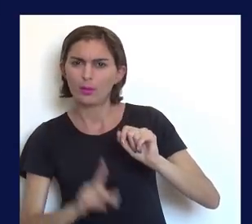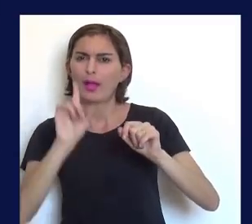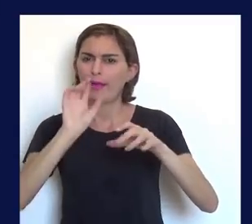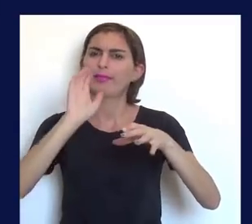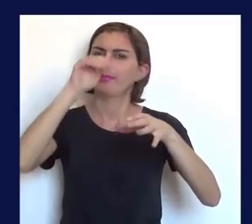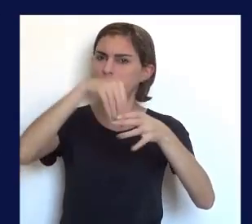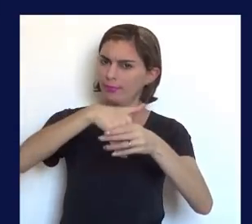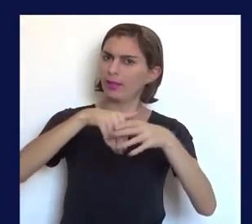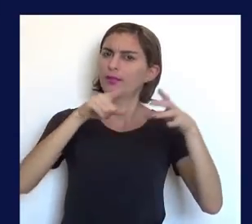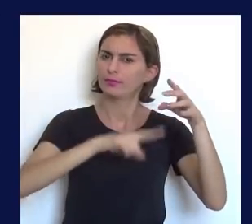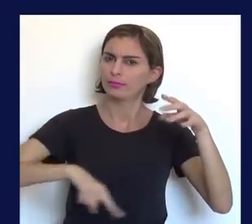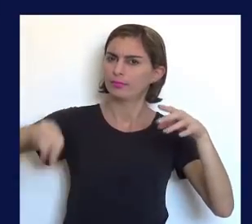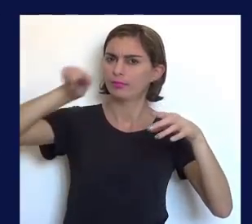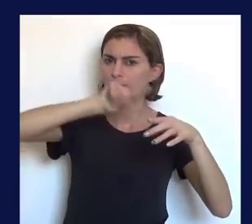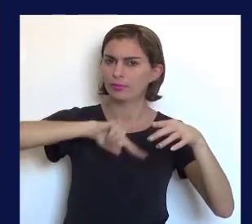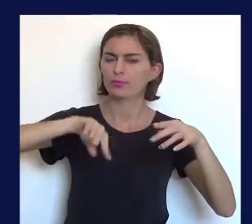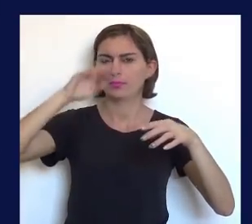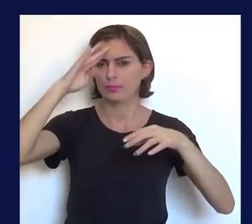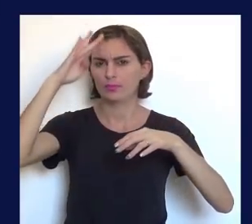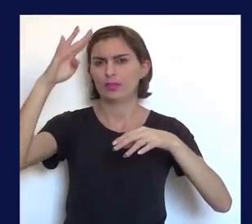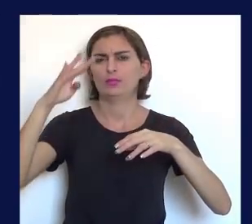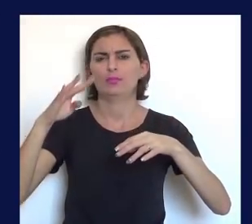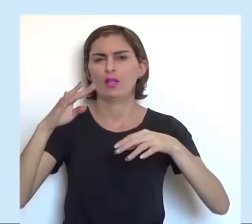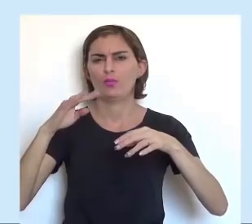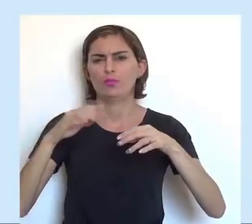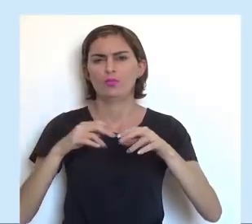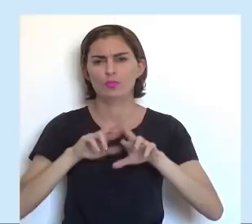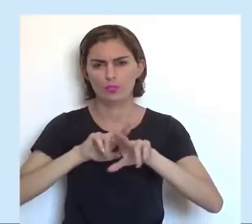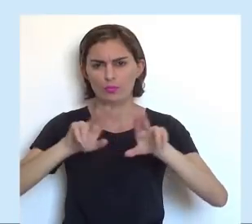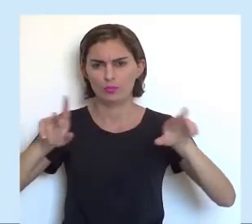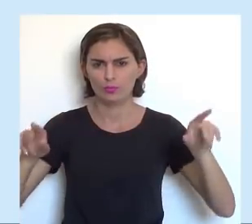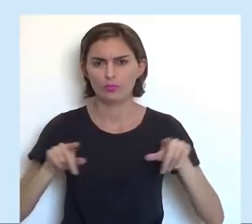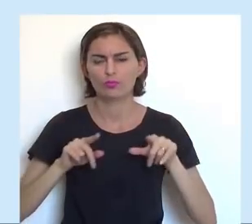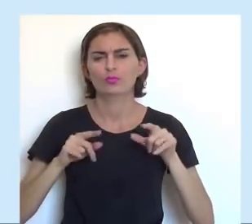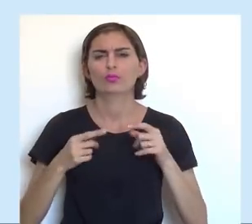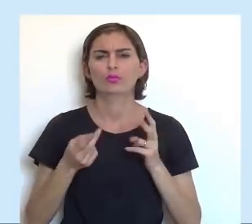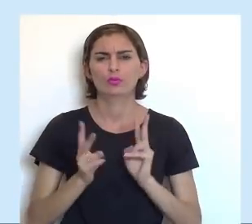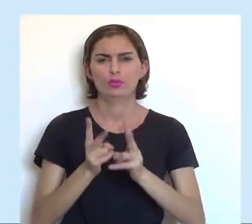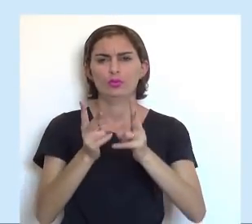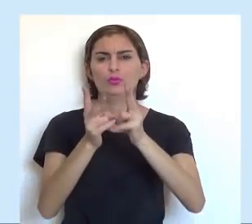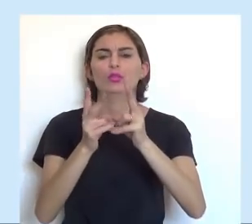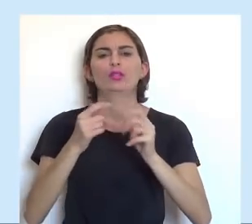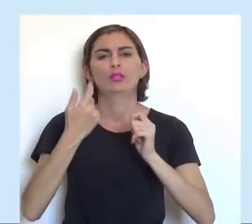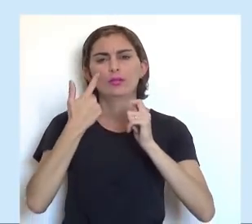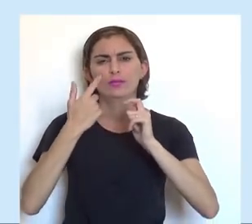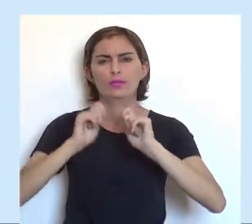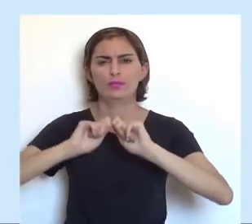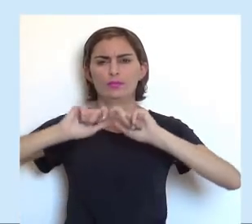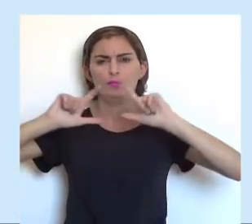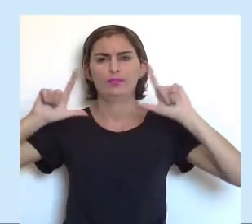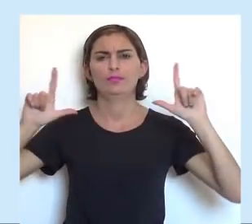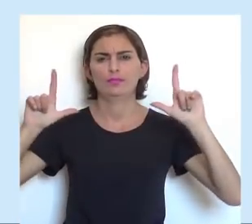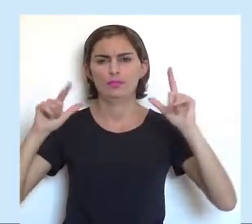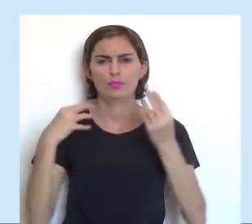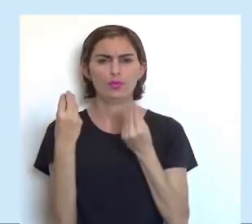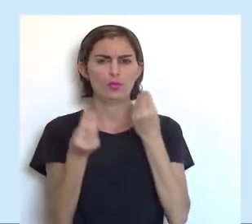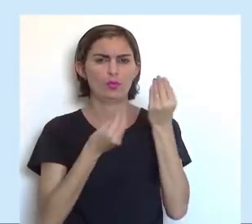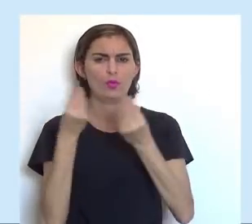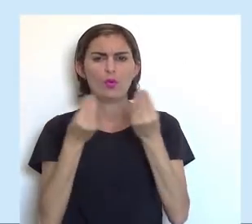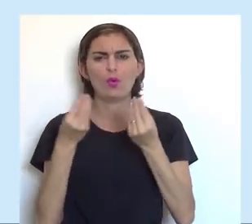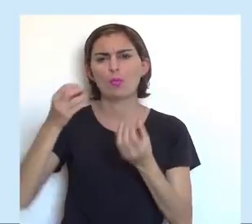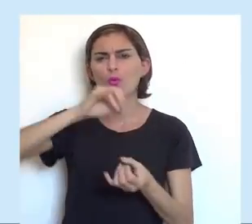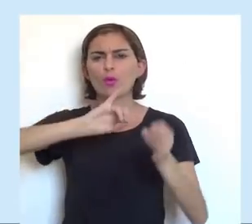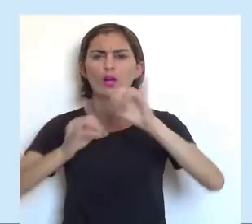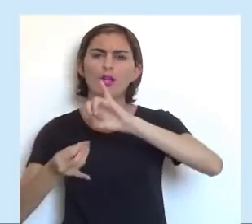principais do pneu, ok? Continuando na próxima tela, nós teremos a composição química